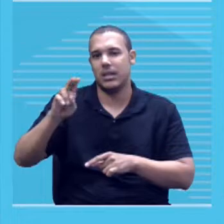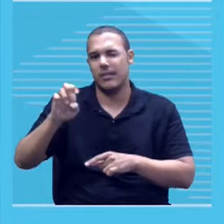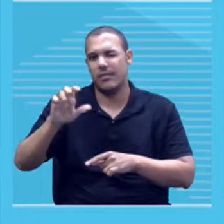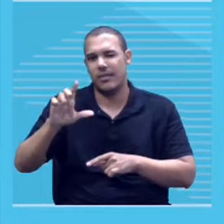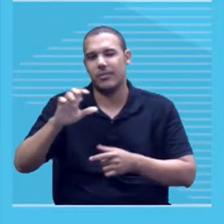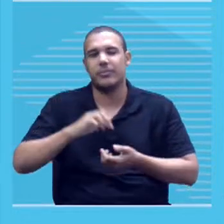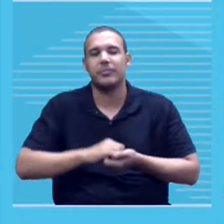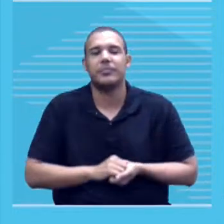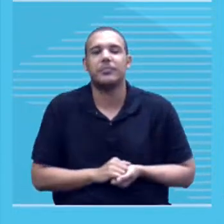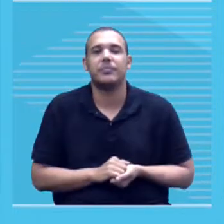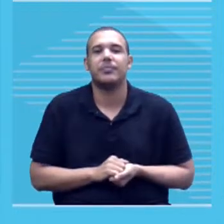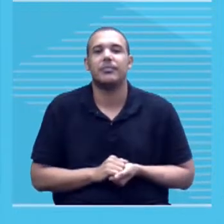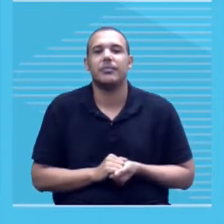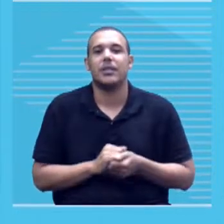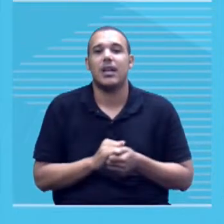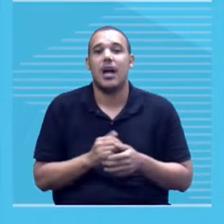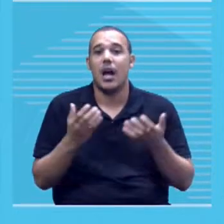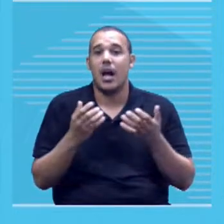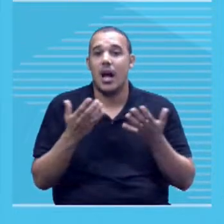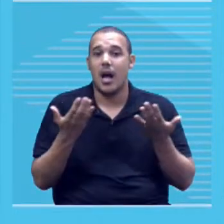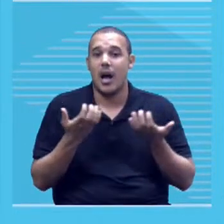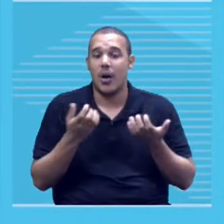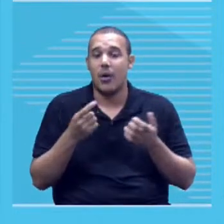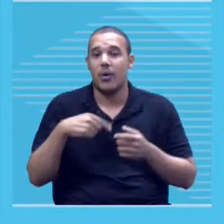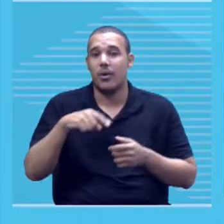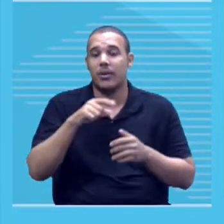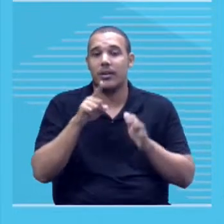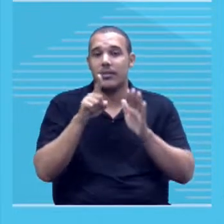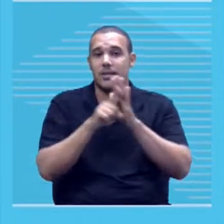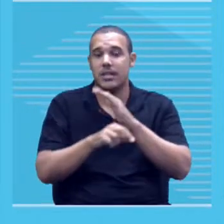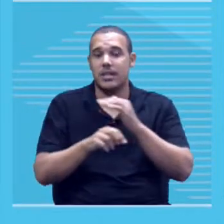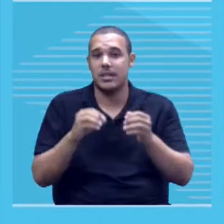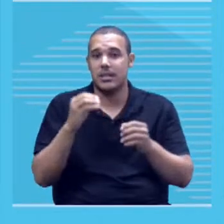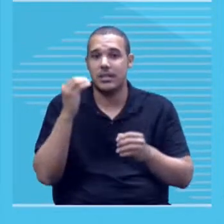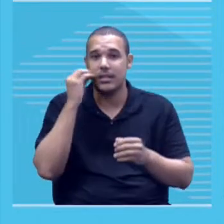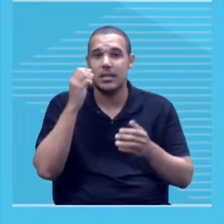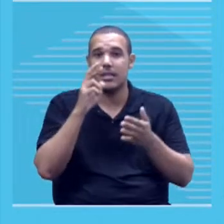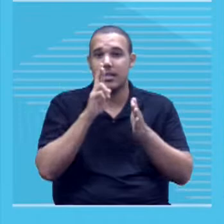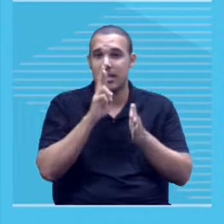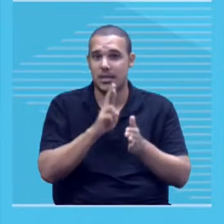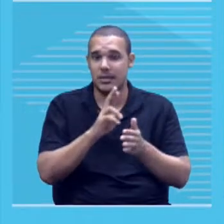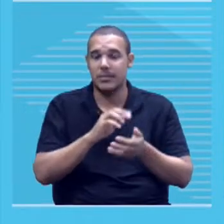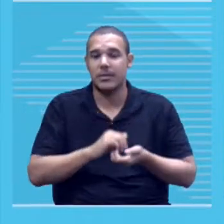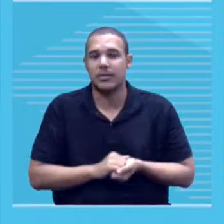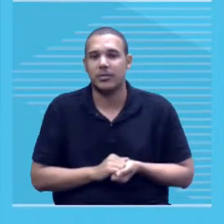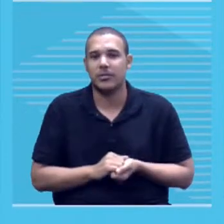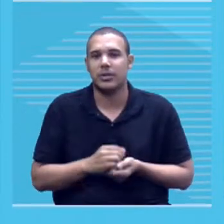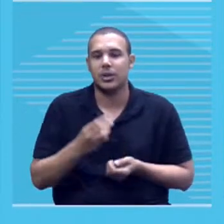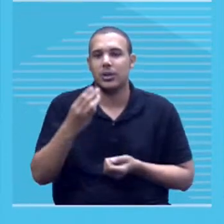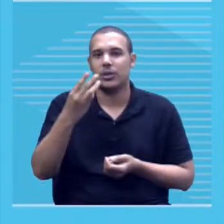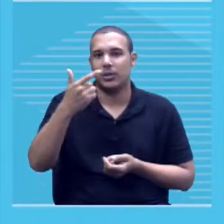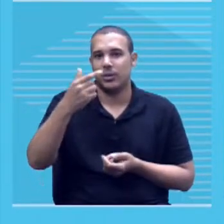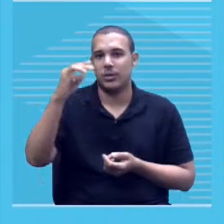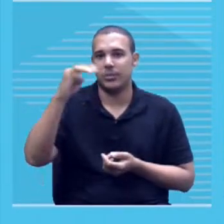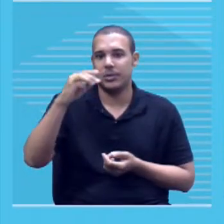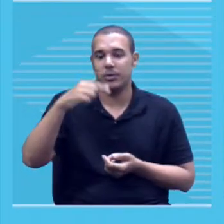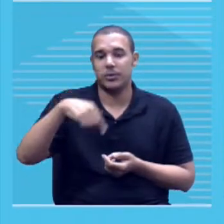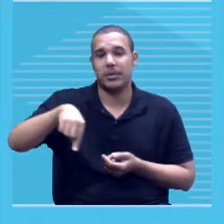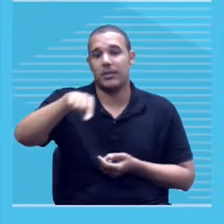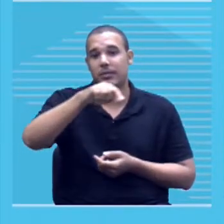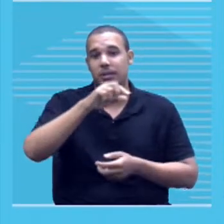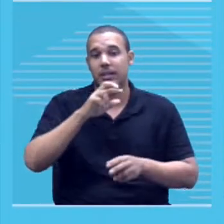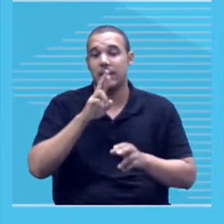E aí, essa questão eu vou pedir para vocês tentarem. Uma questão um pouco mais extensa, então eu vou pedir aí 2 minutinhos para que